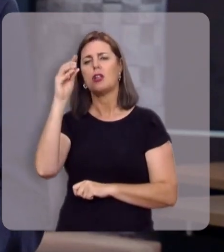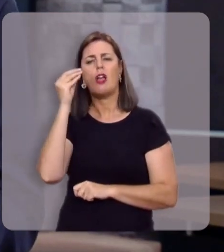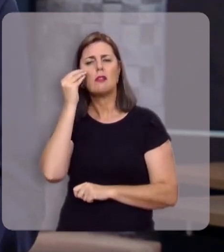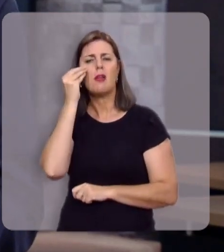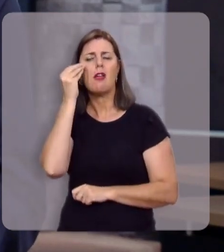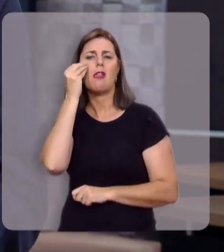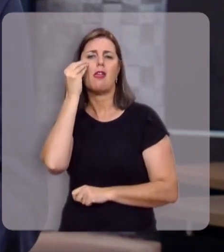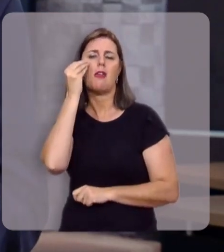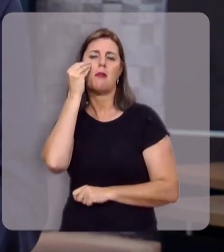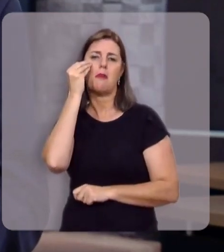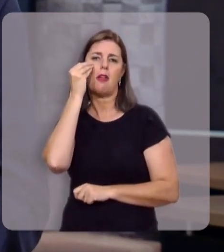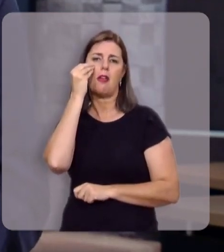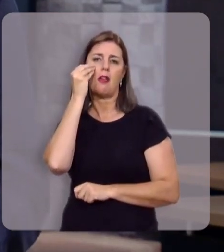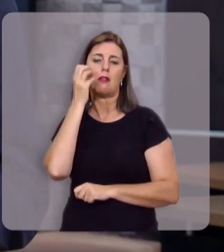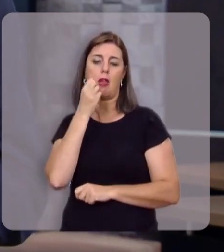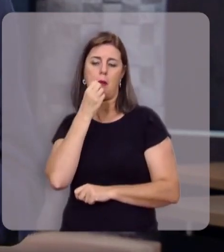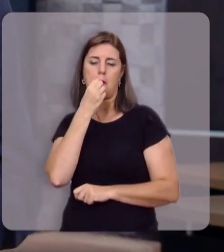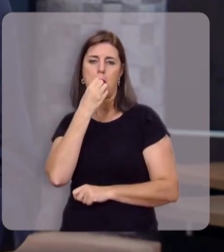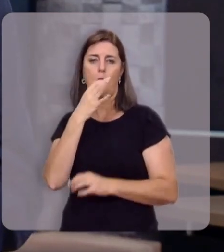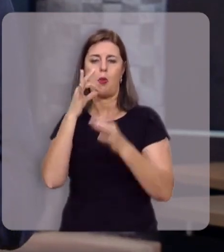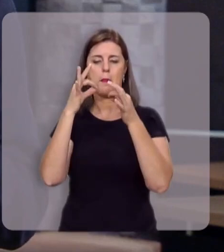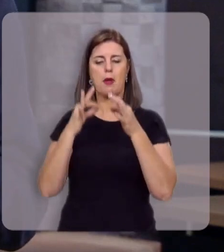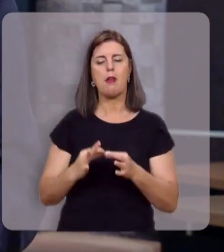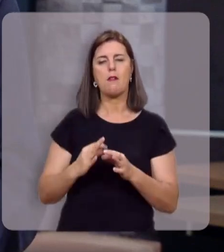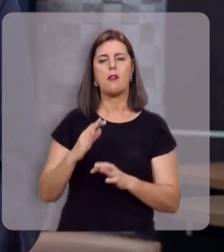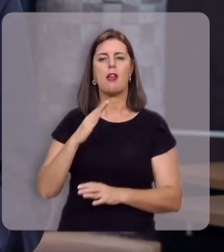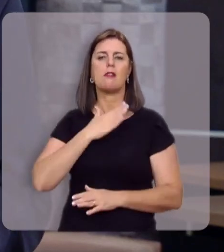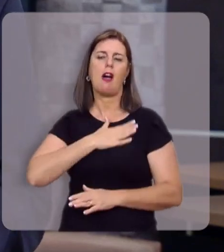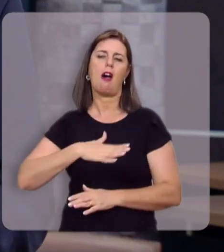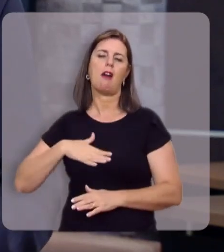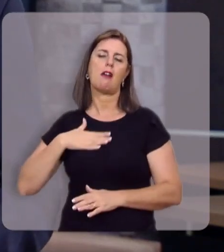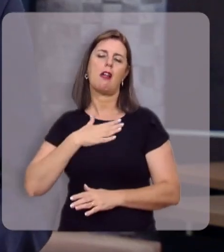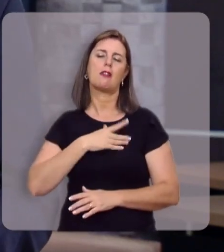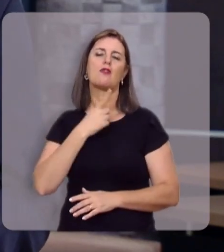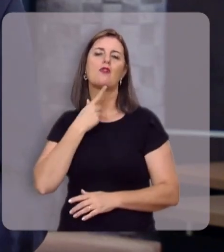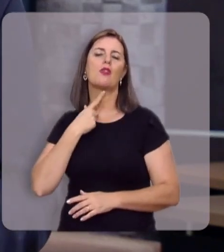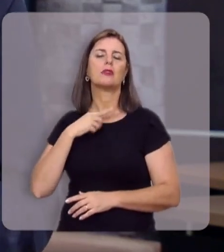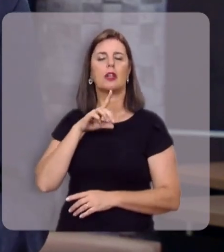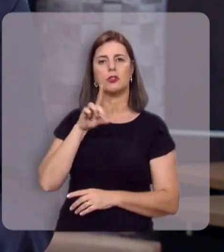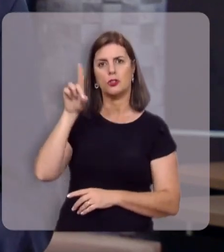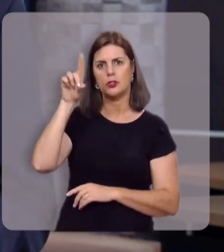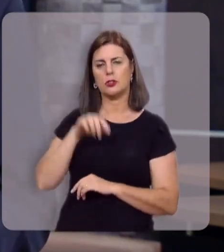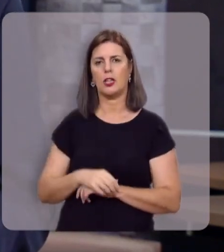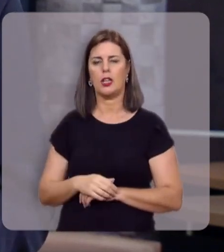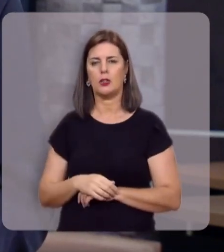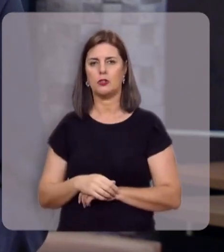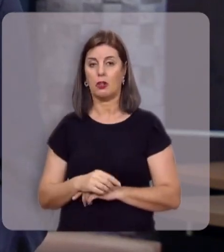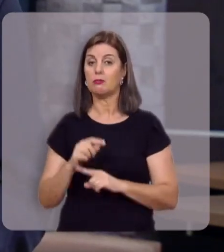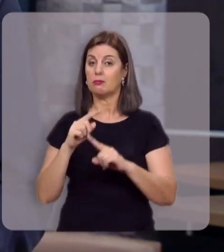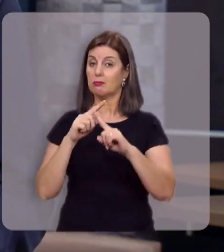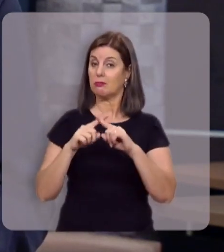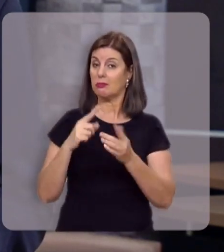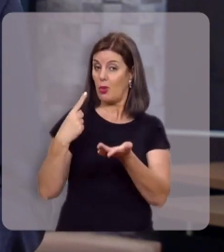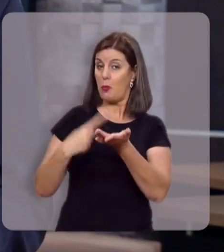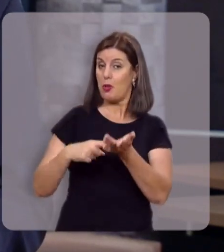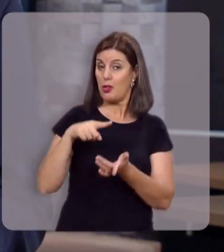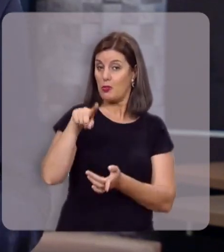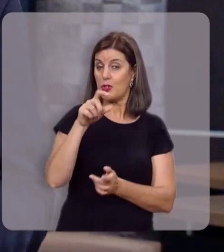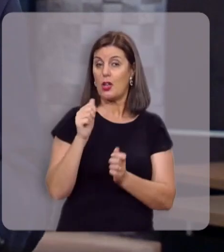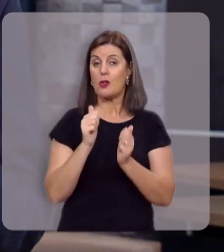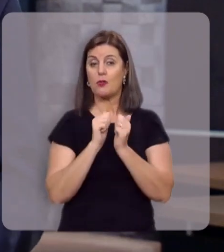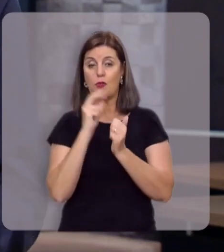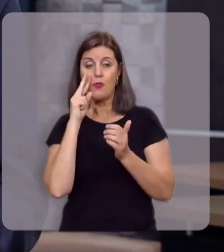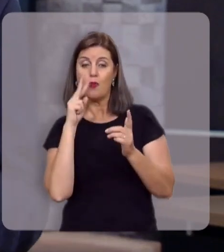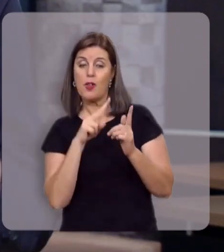dia experimentar a boa, perfeita e agradável vontade de Deus. Desafio você também